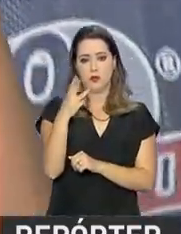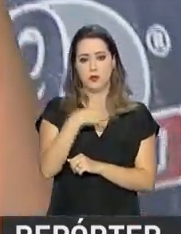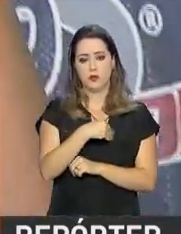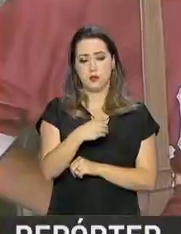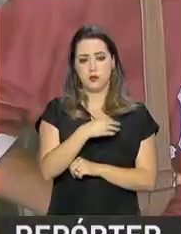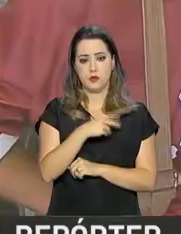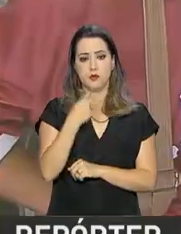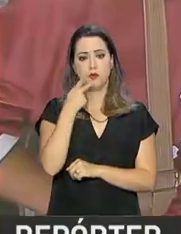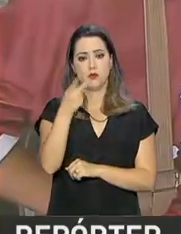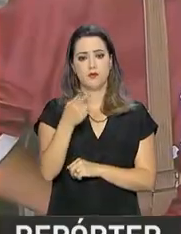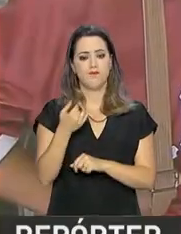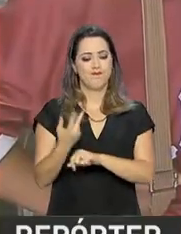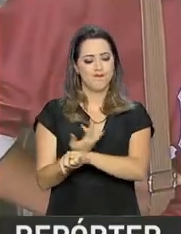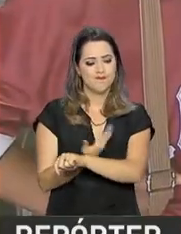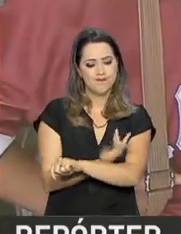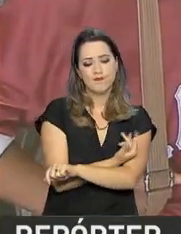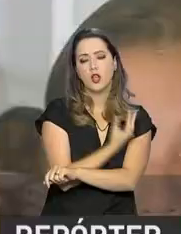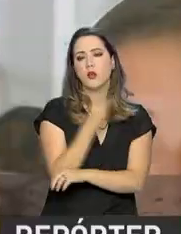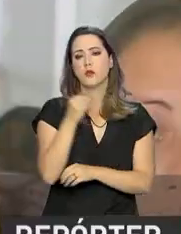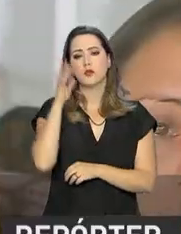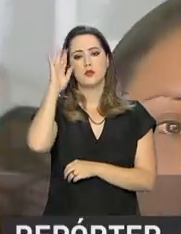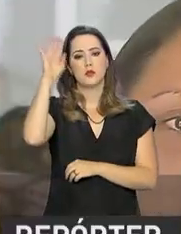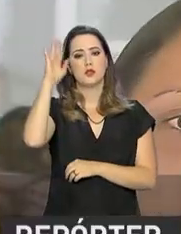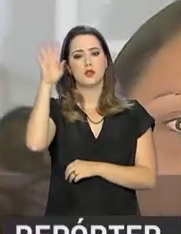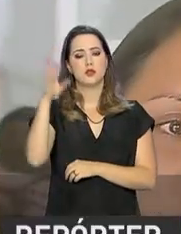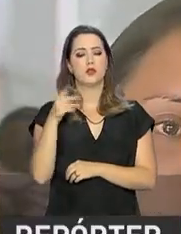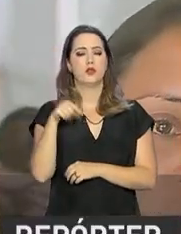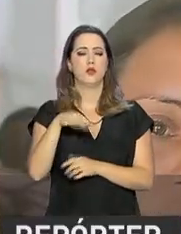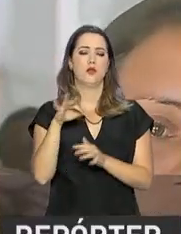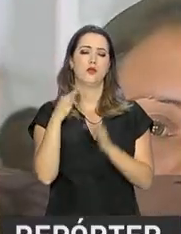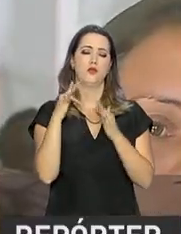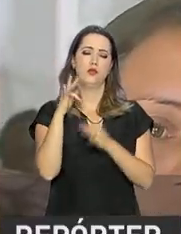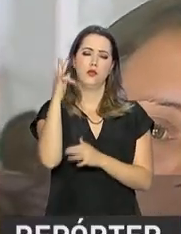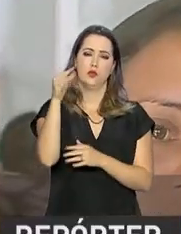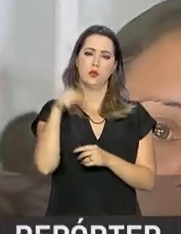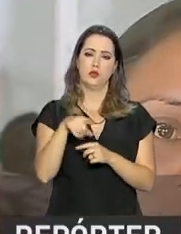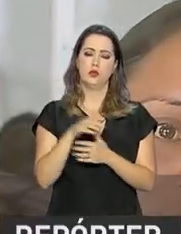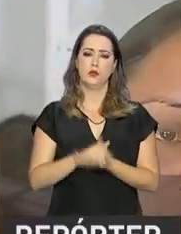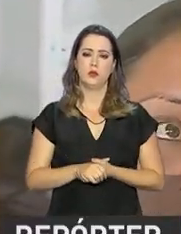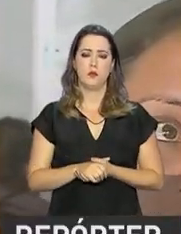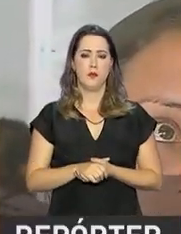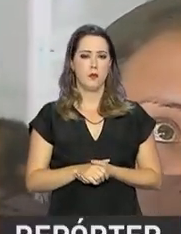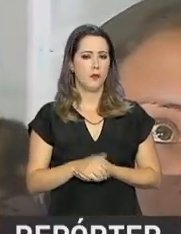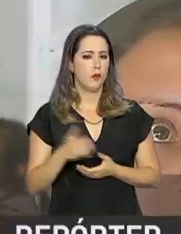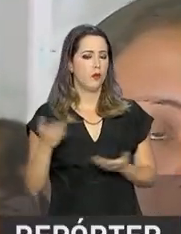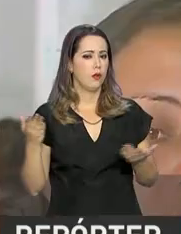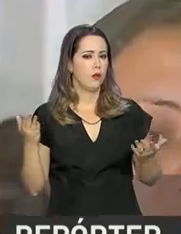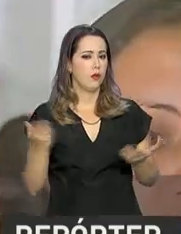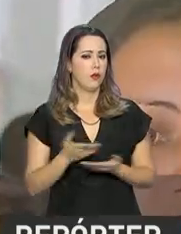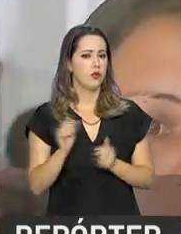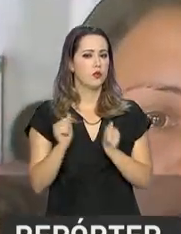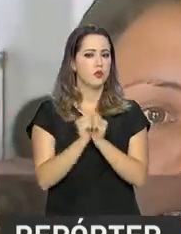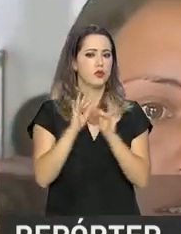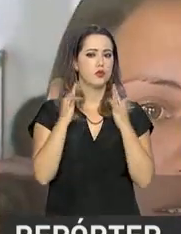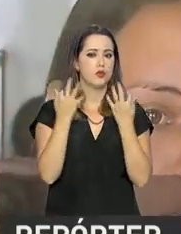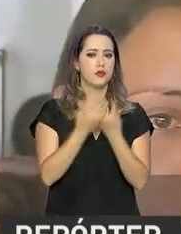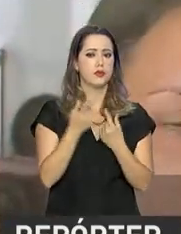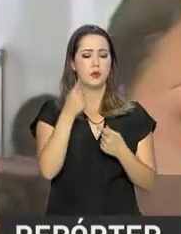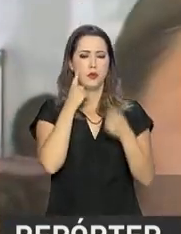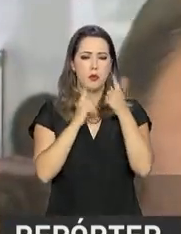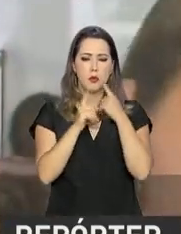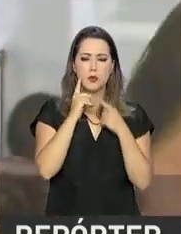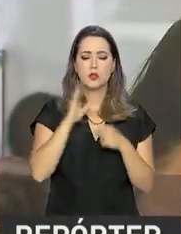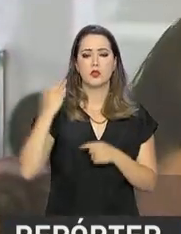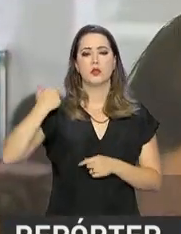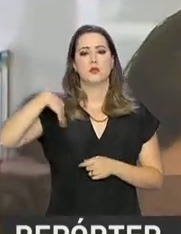se emociona ao imaginar o futuro aqui. Me emociono muito. E mais a hora de estar junto com minha família, me emociono mais